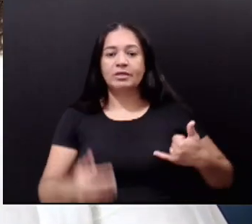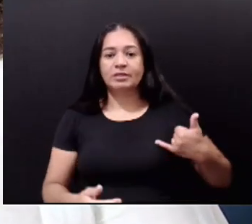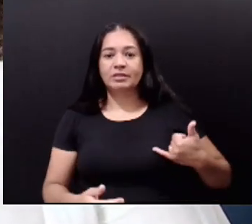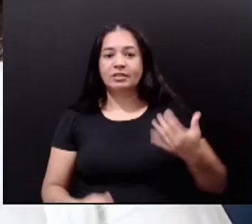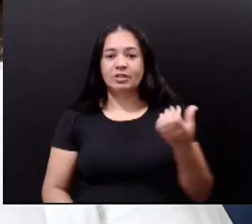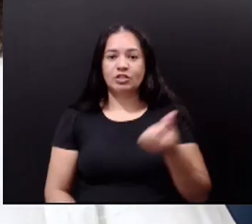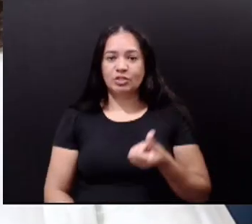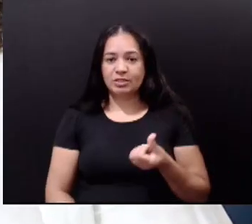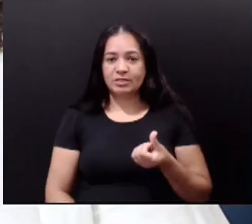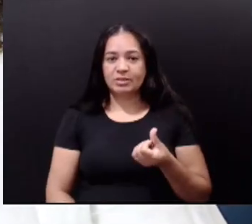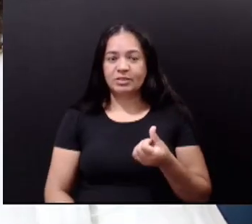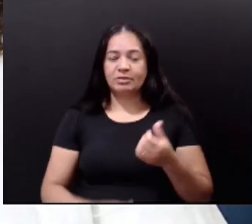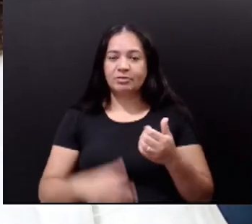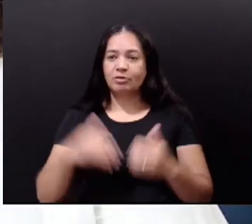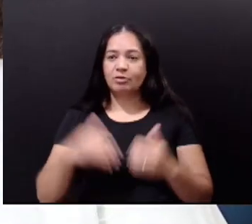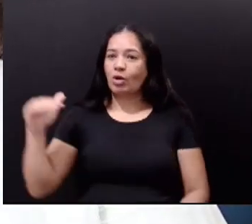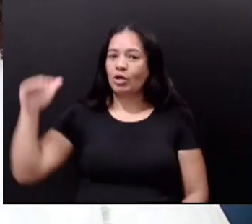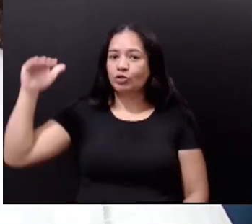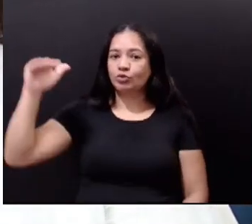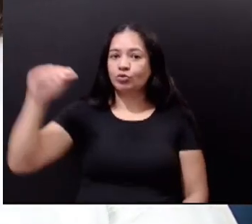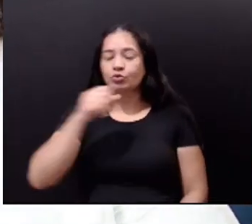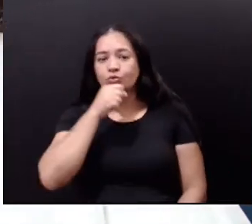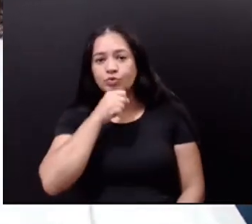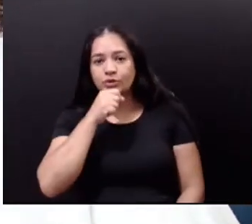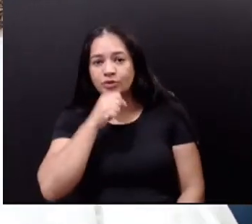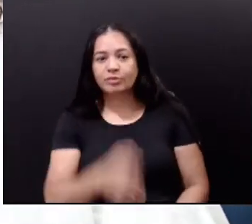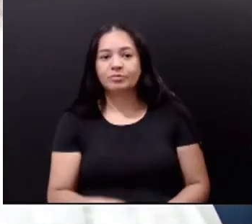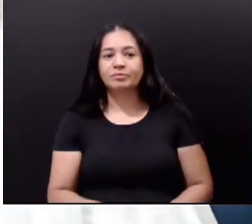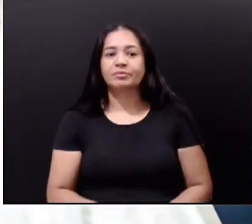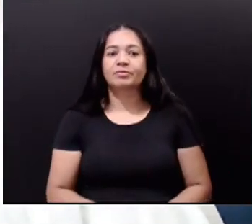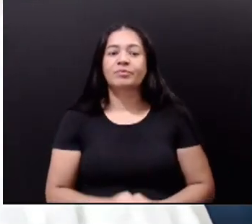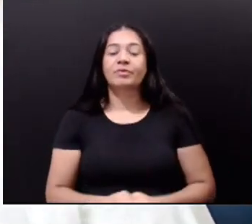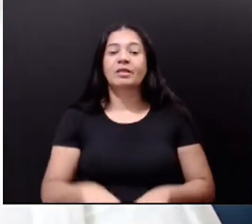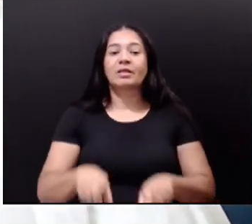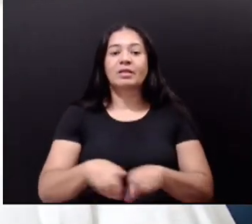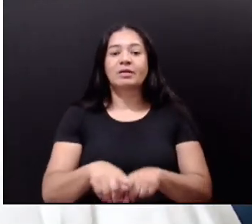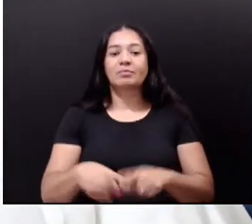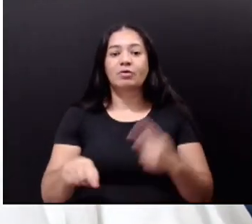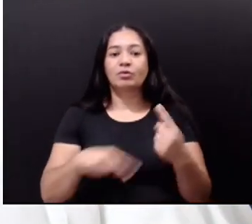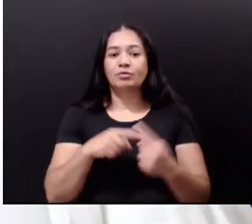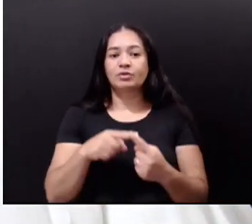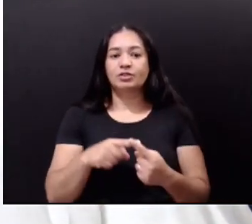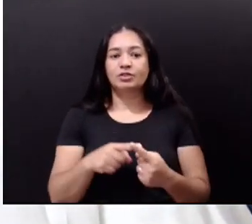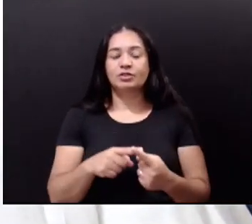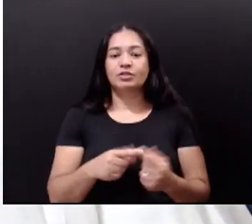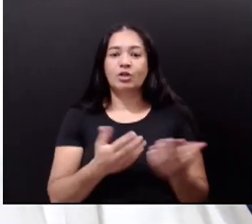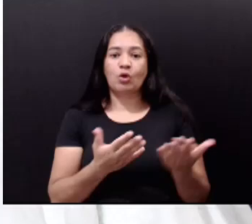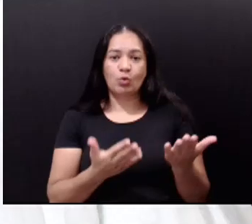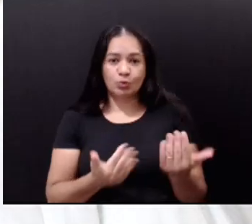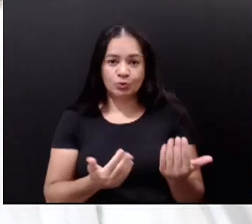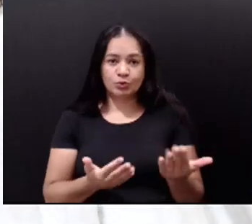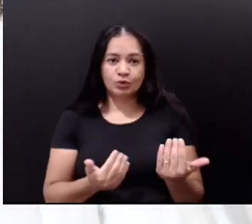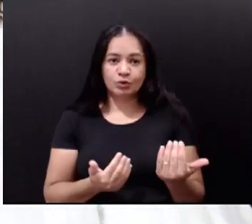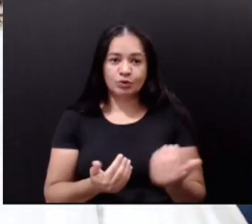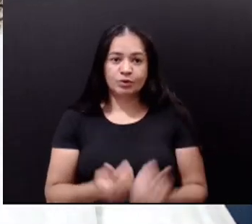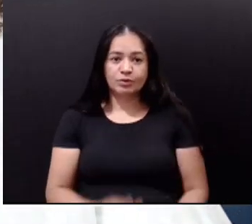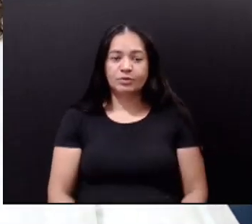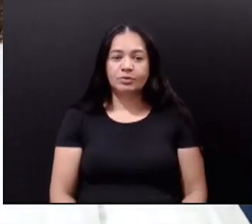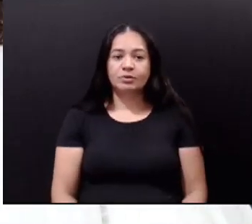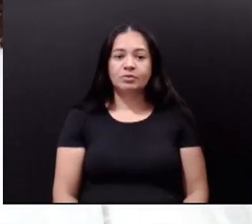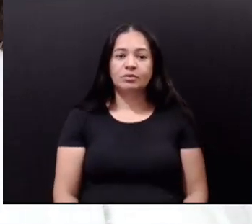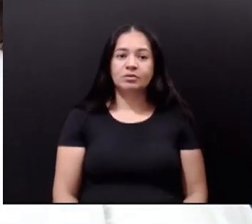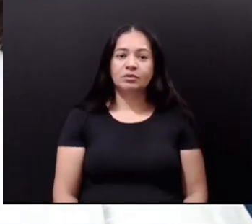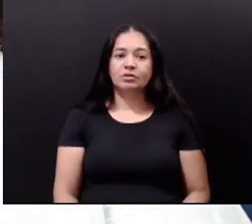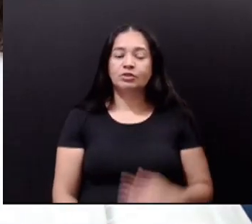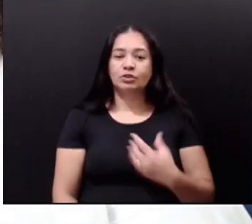adulto, com idosos e temos o objetivo também de atingir a faixa etária jovem. Legal. Estamos aqui localizados na